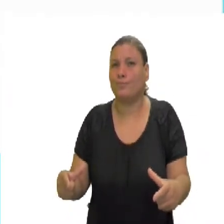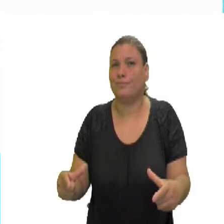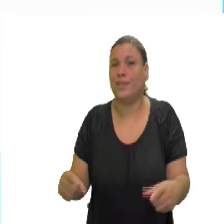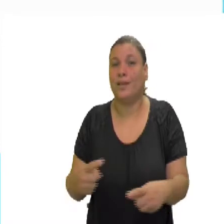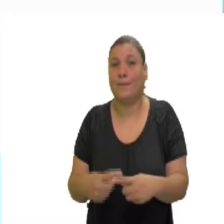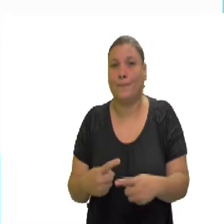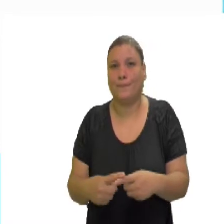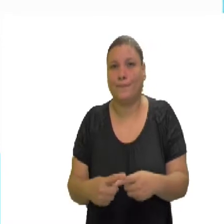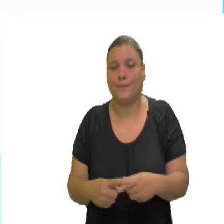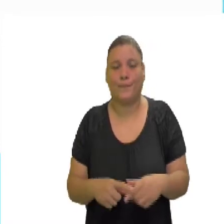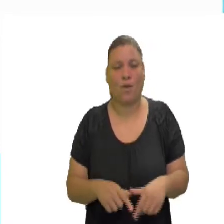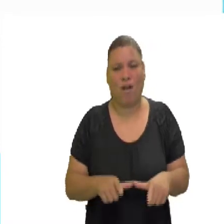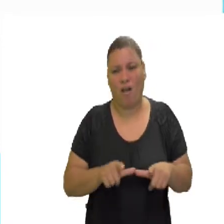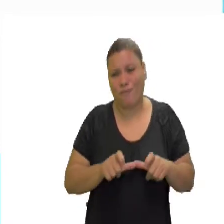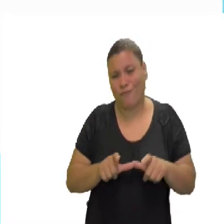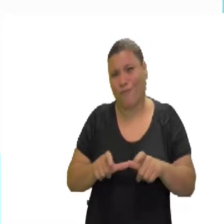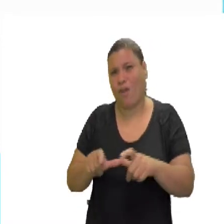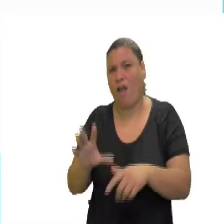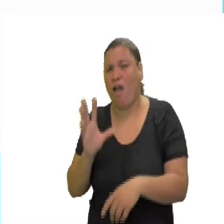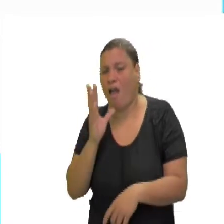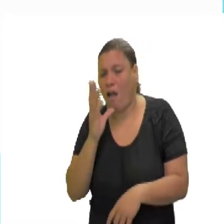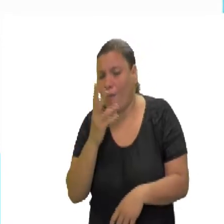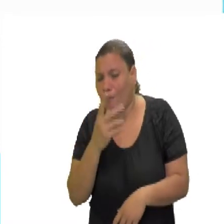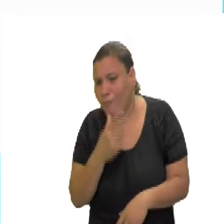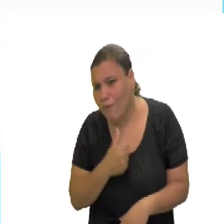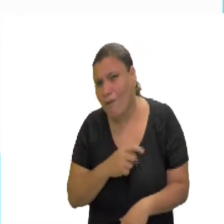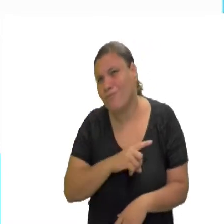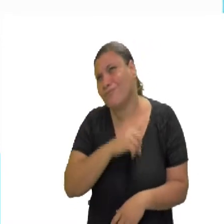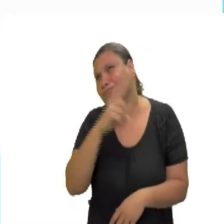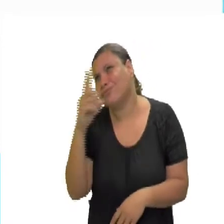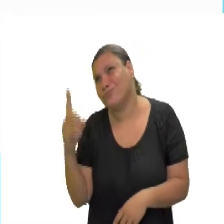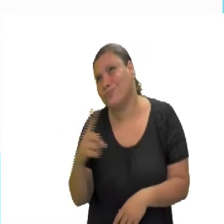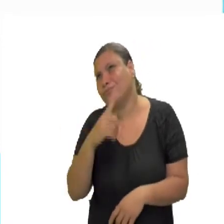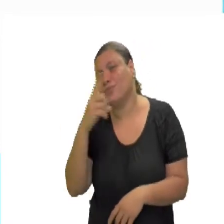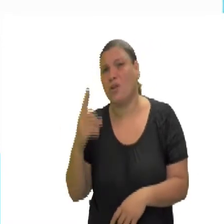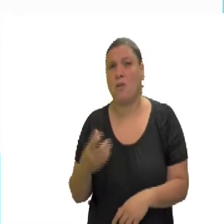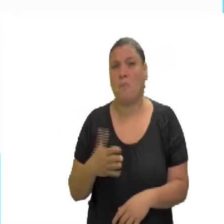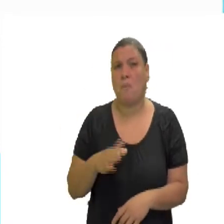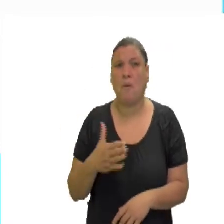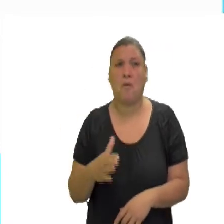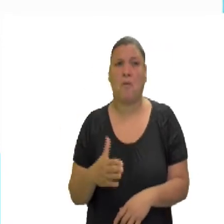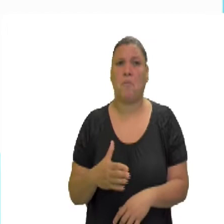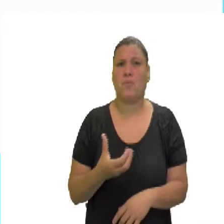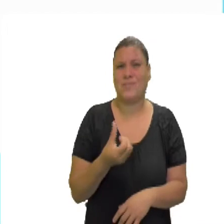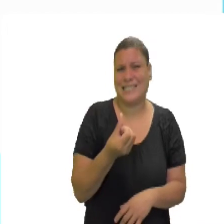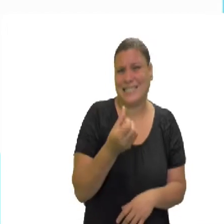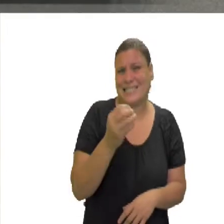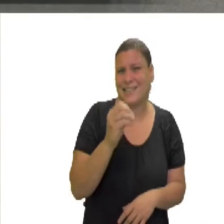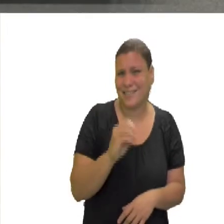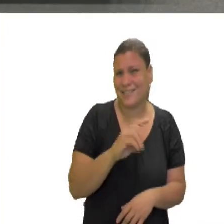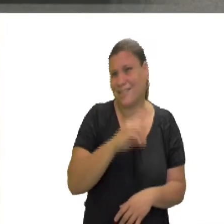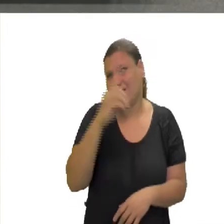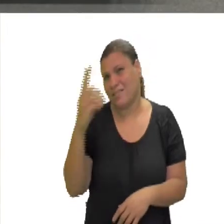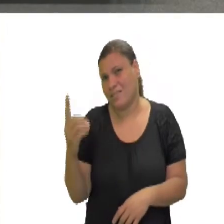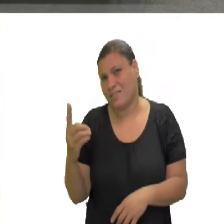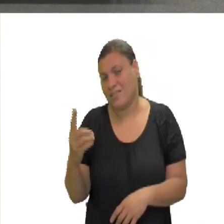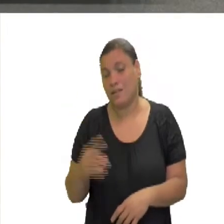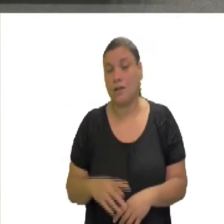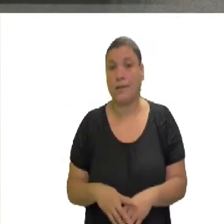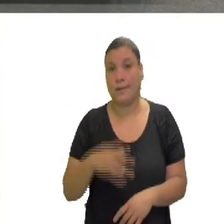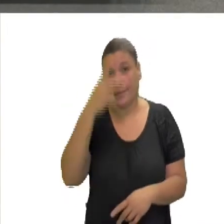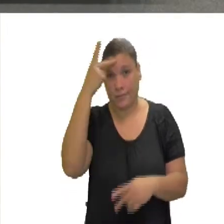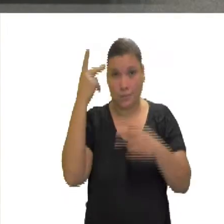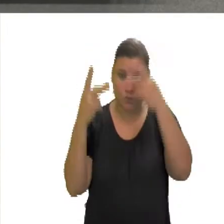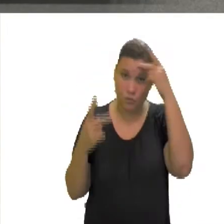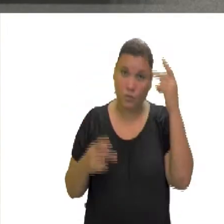de 60 dias ou mais. Então não eram viagens simples, as pessoas precisavam parar, as pessoas precisavam dormir.